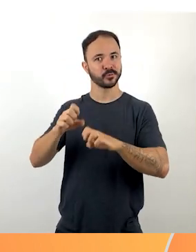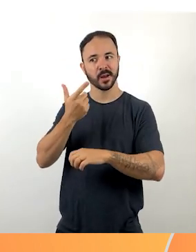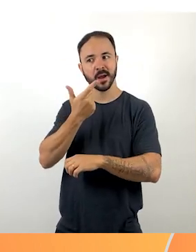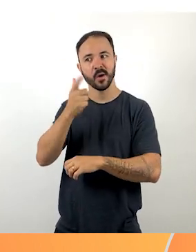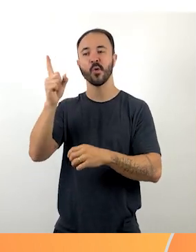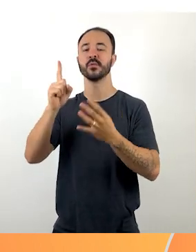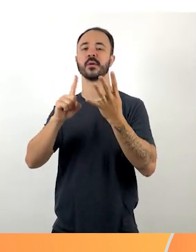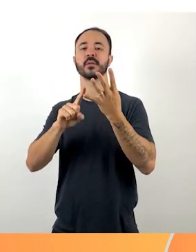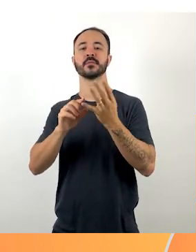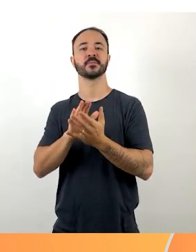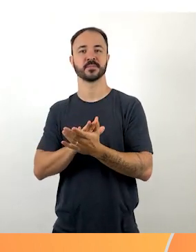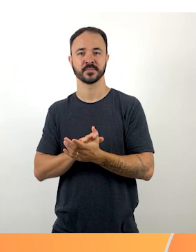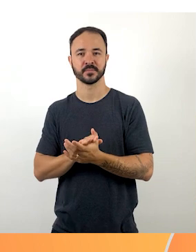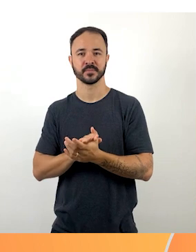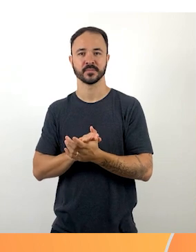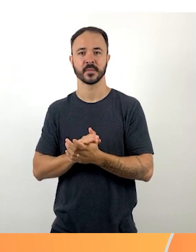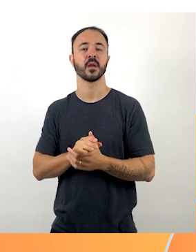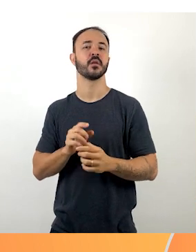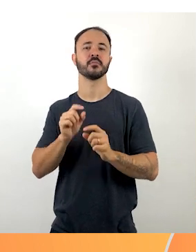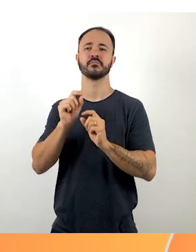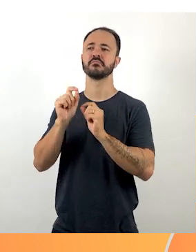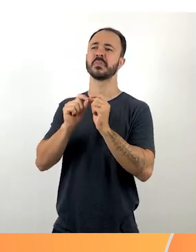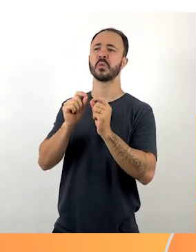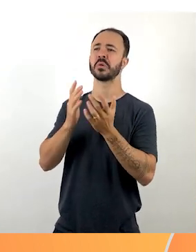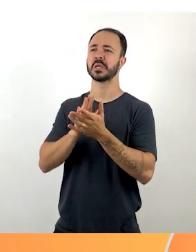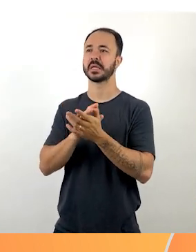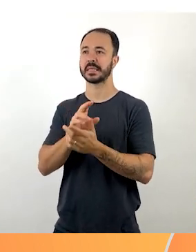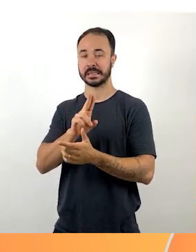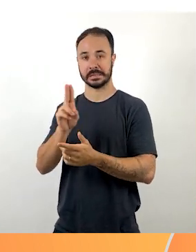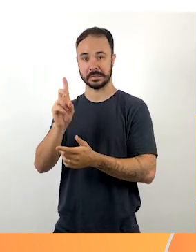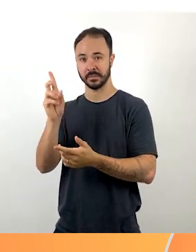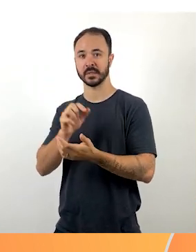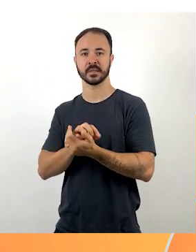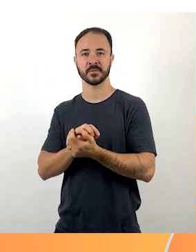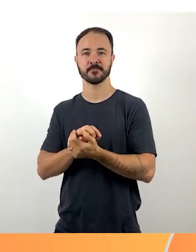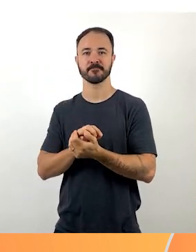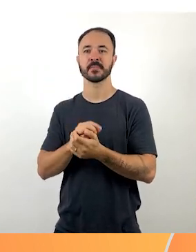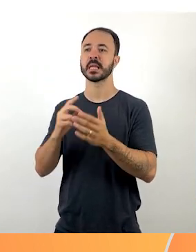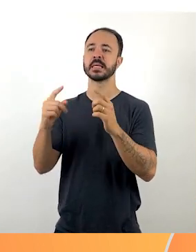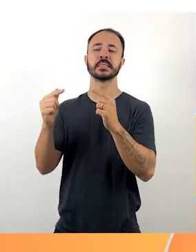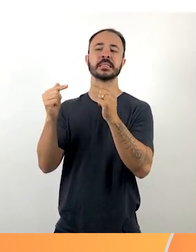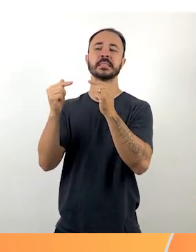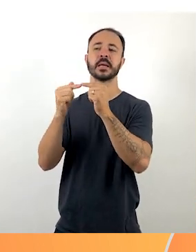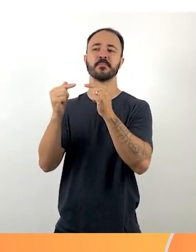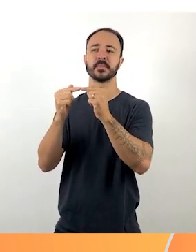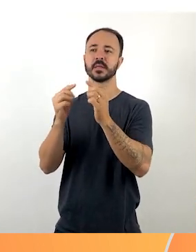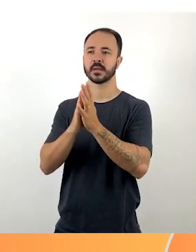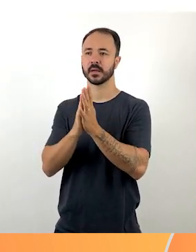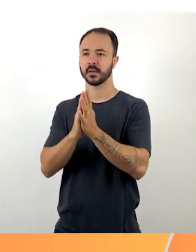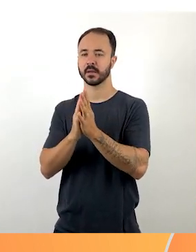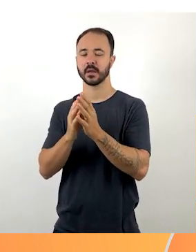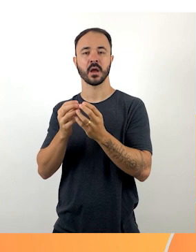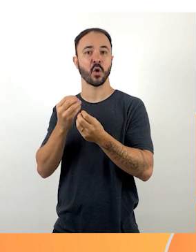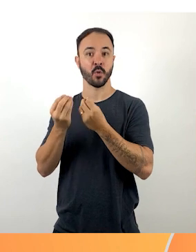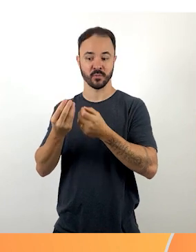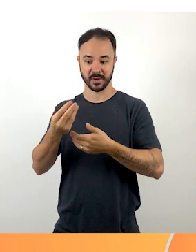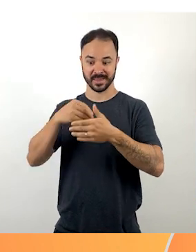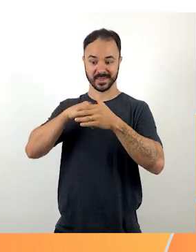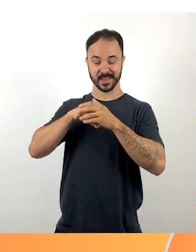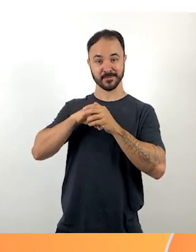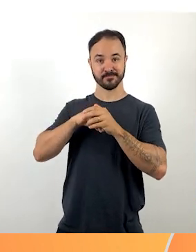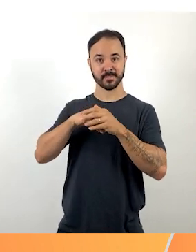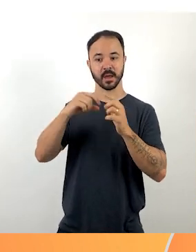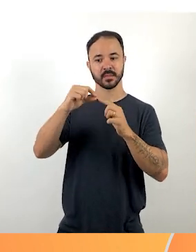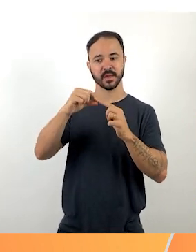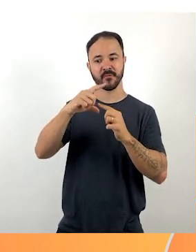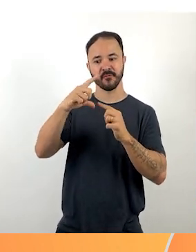estrutura presente na folha é o mesófilo, estrutura intermediária. Aqui nós temos uma região com tecido fundamental e nesse tecido